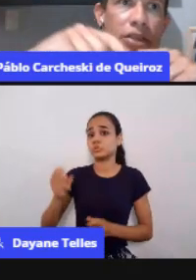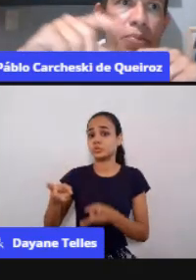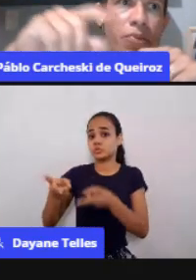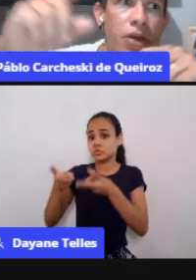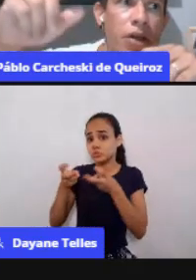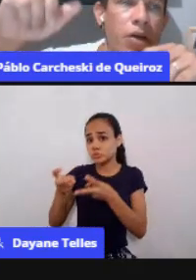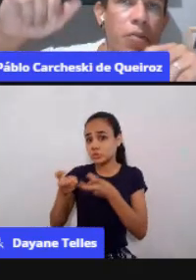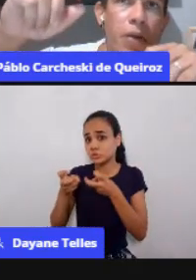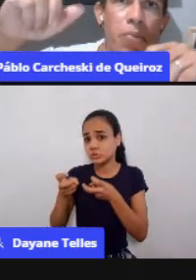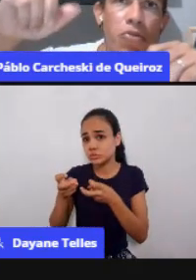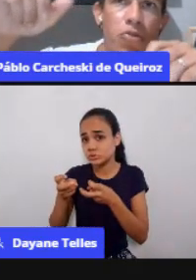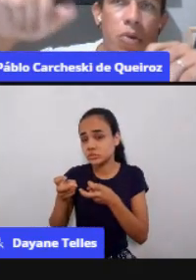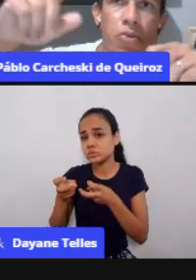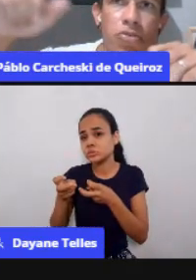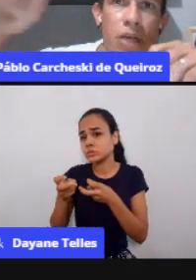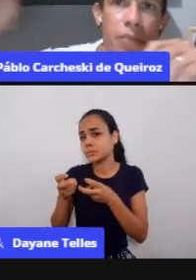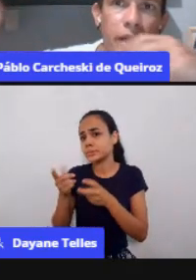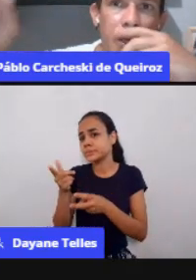um